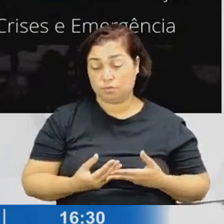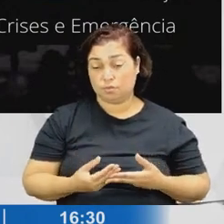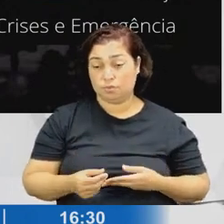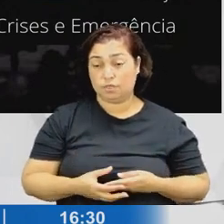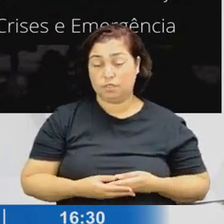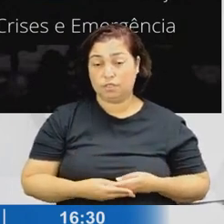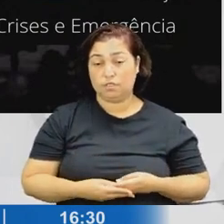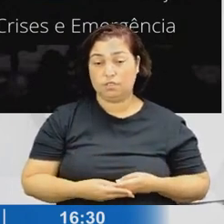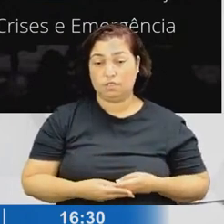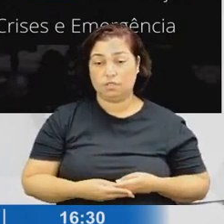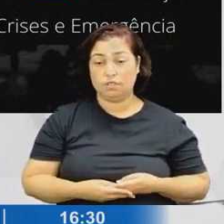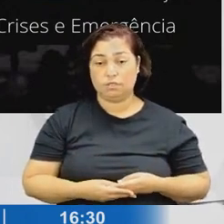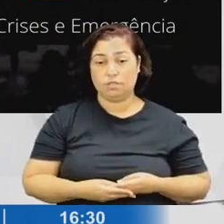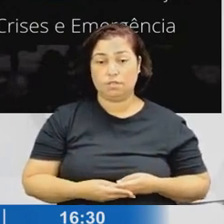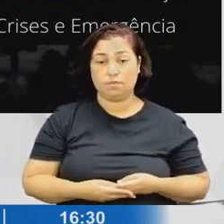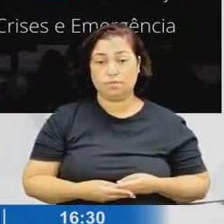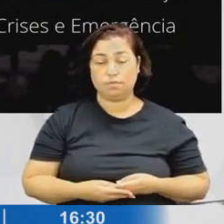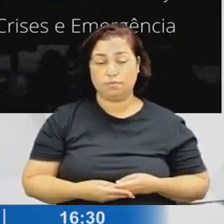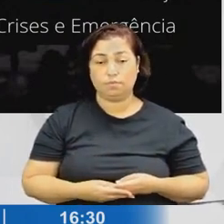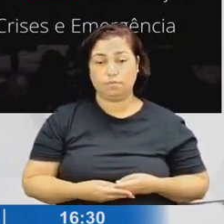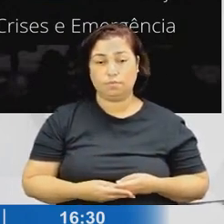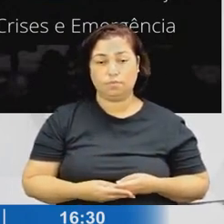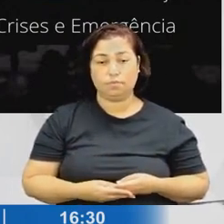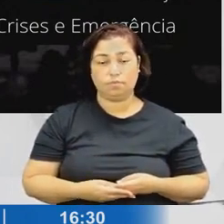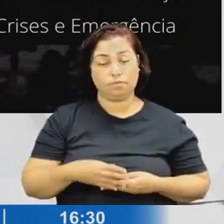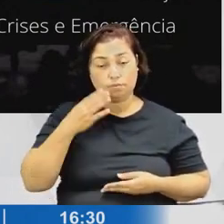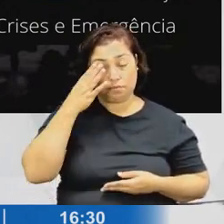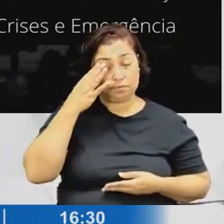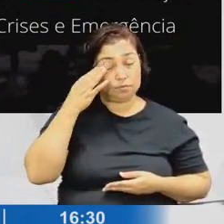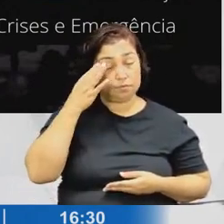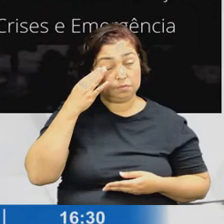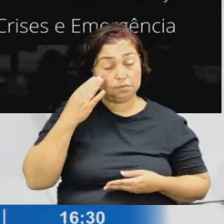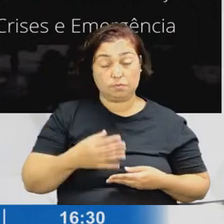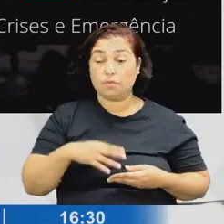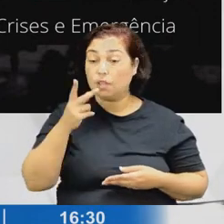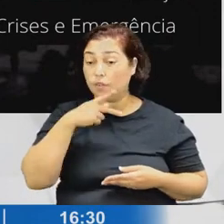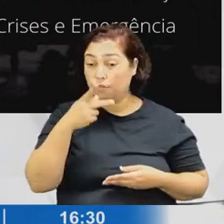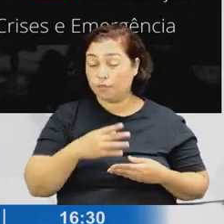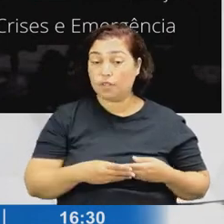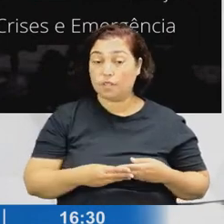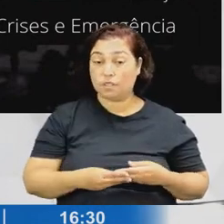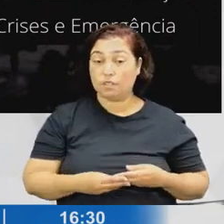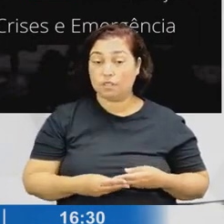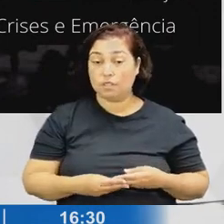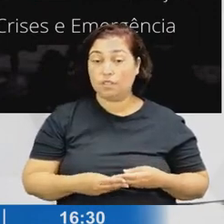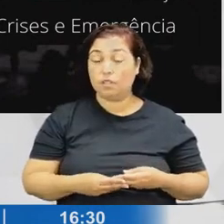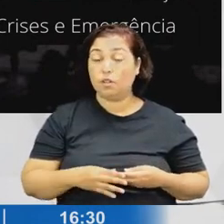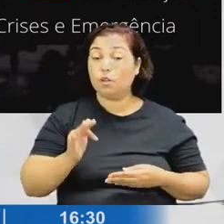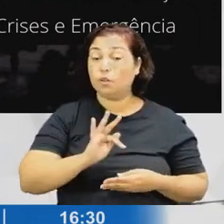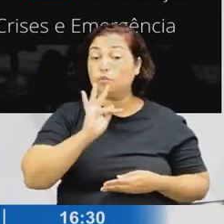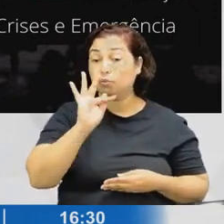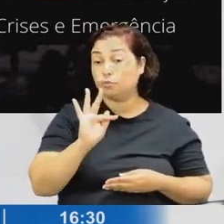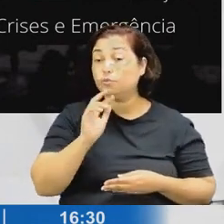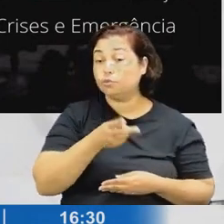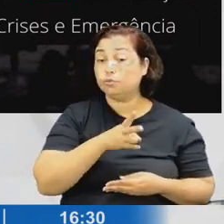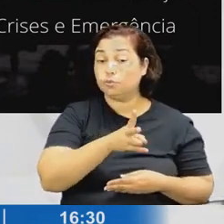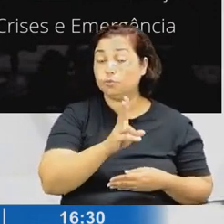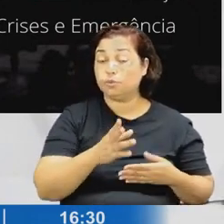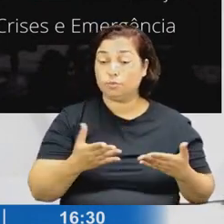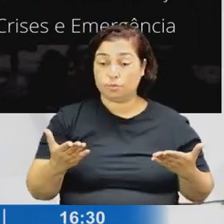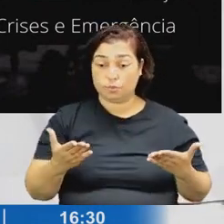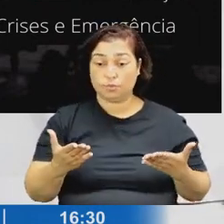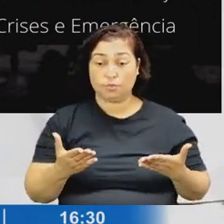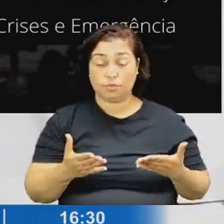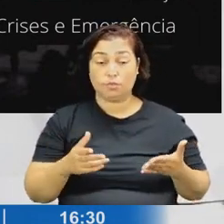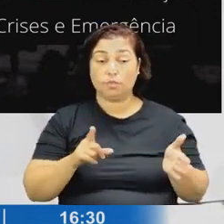né dependendo do evento obviamente o conteúdo do evento né ele vai falar sempre vai viver uma perspectiva futura sempre naquele lá o missionário